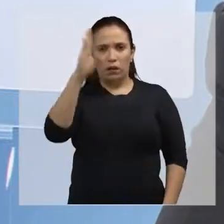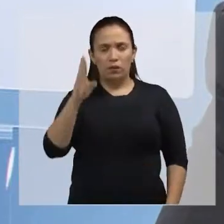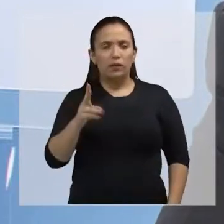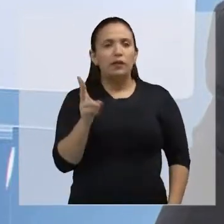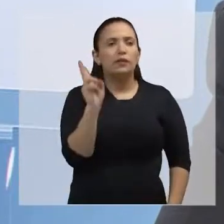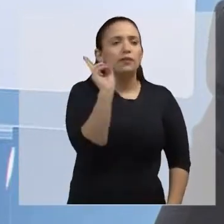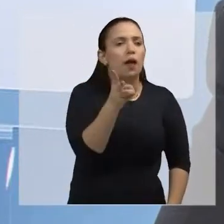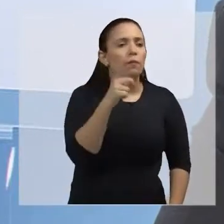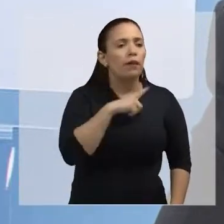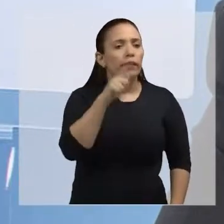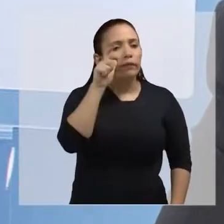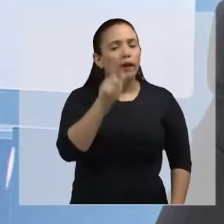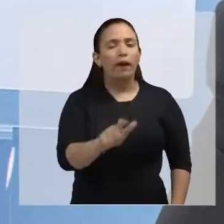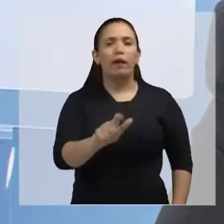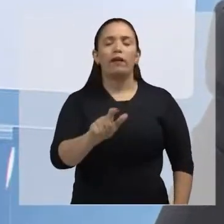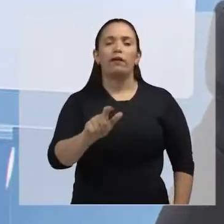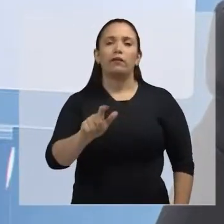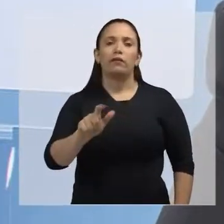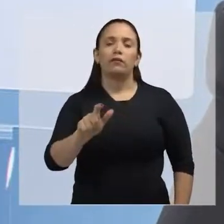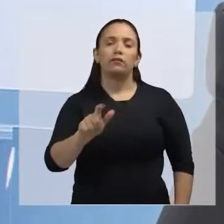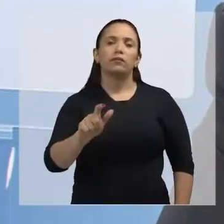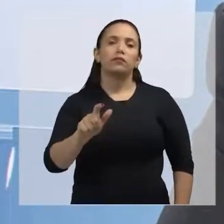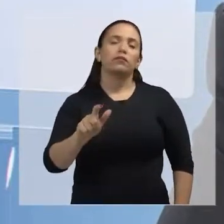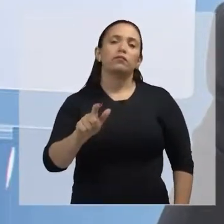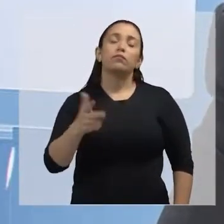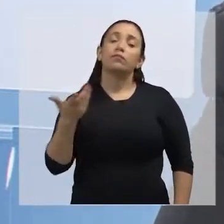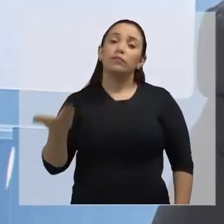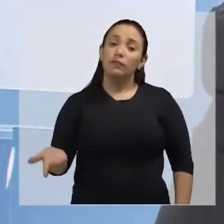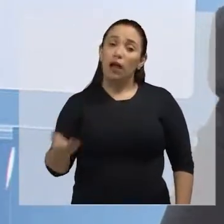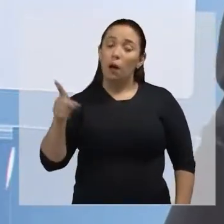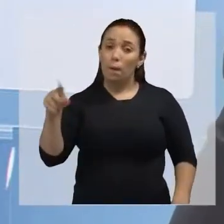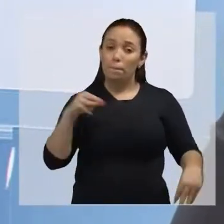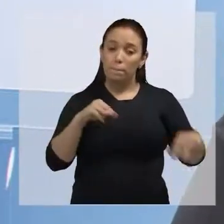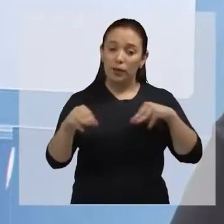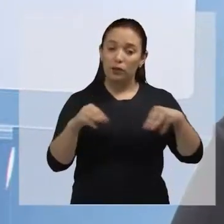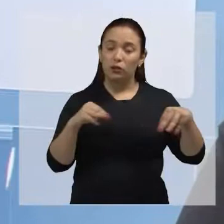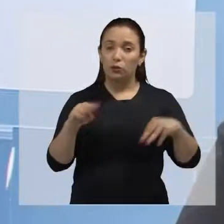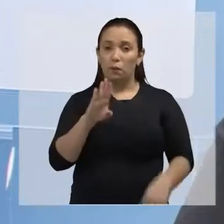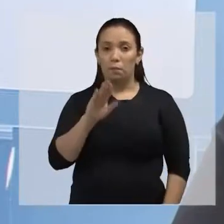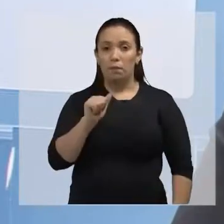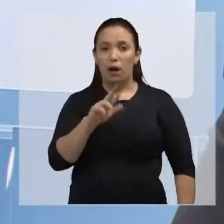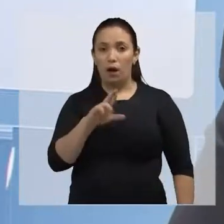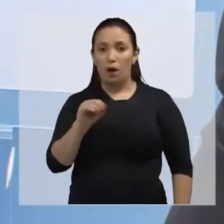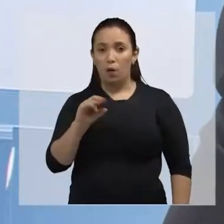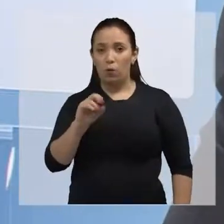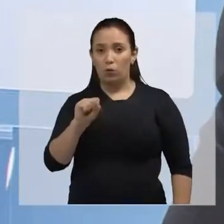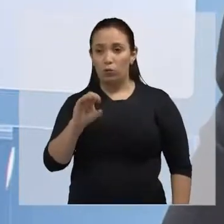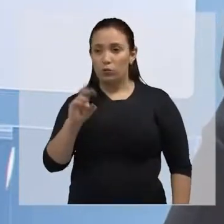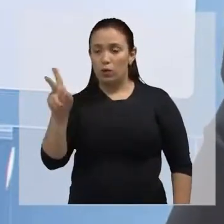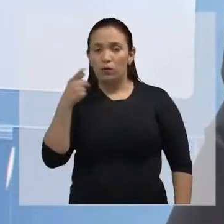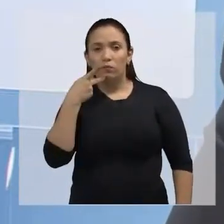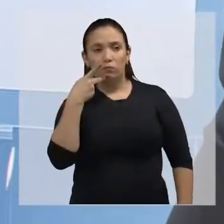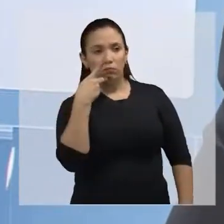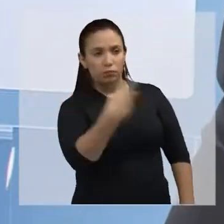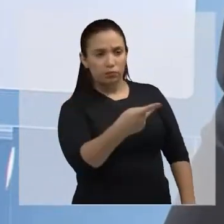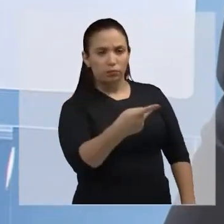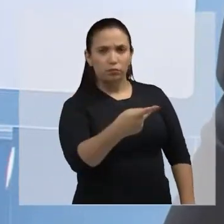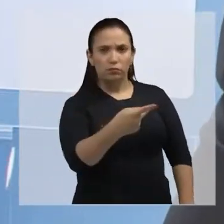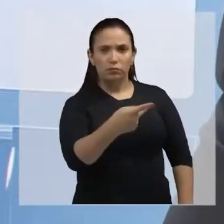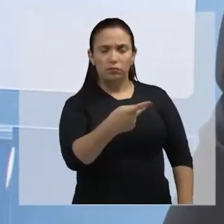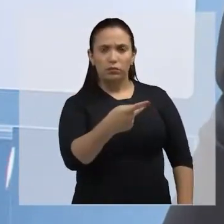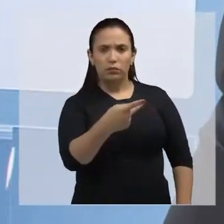por trás que não é o interesse da justiça. Então, se o ministro Barroso disse isso numa sessão do Tribunal de